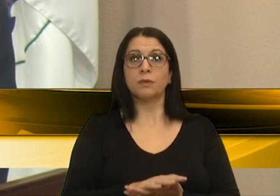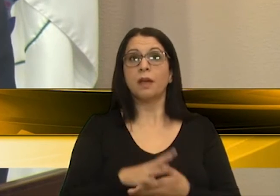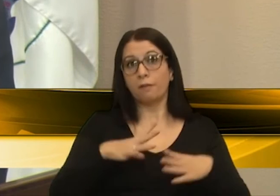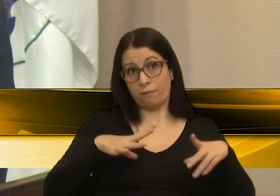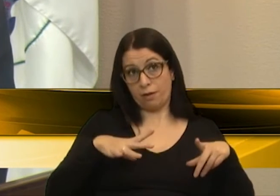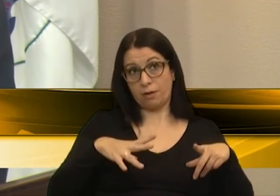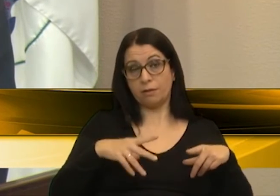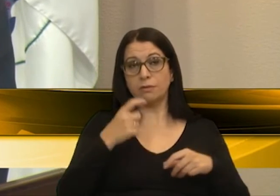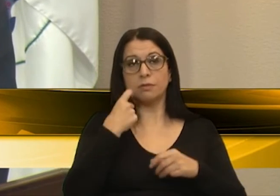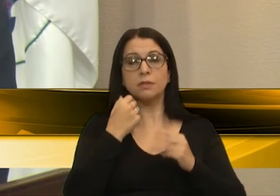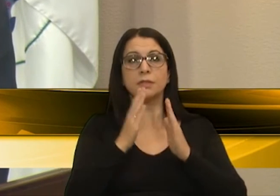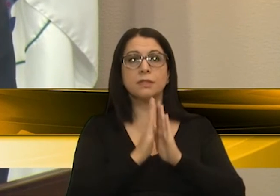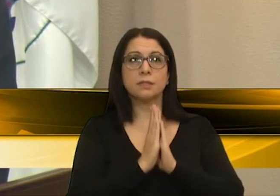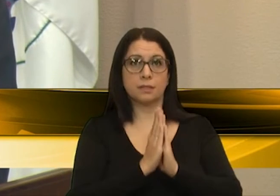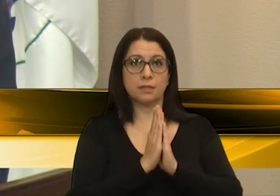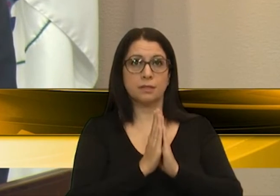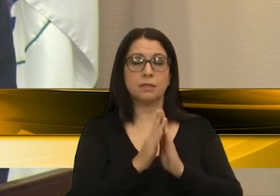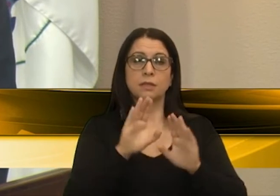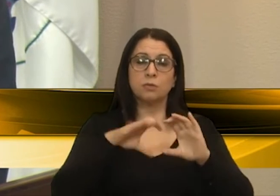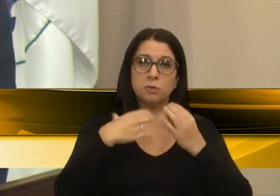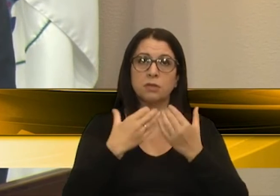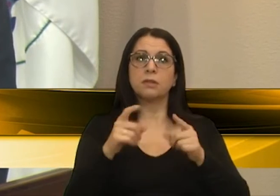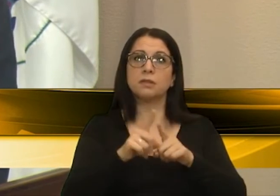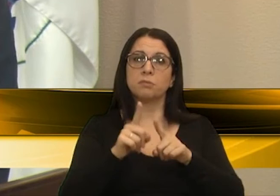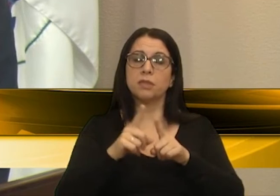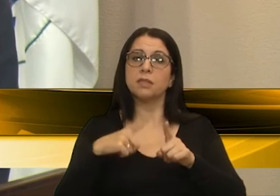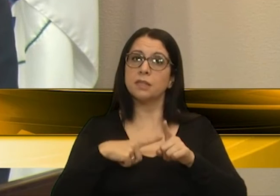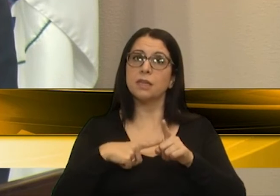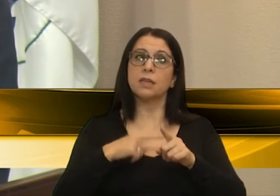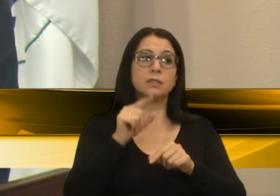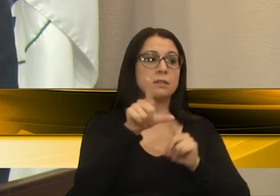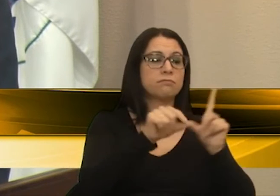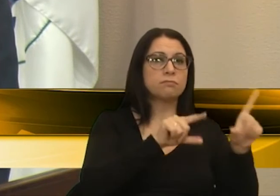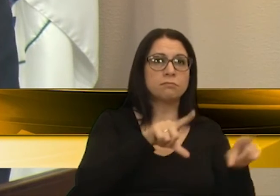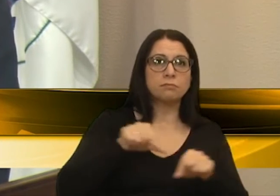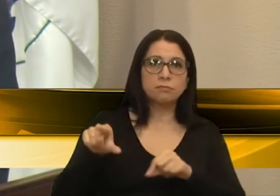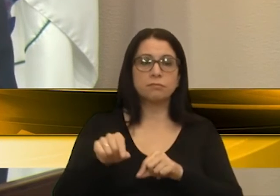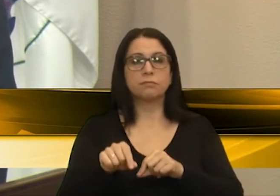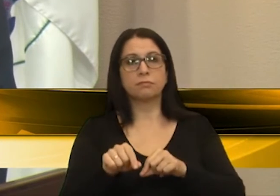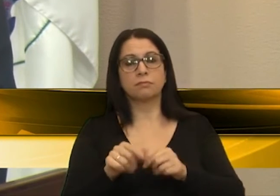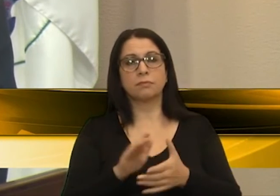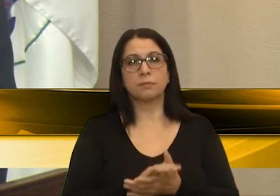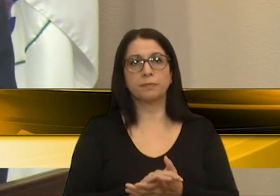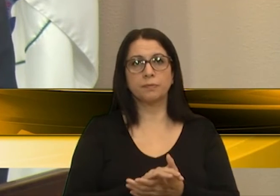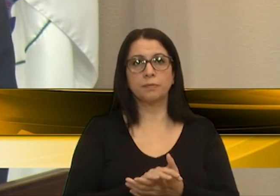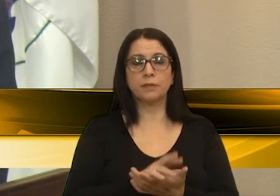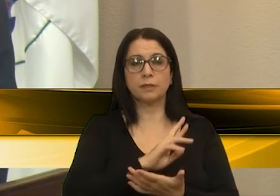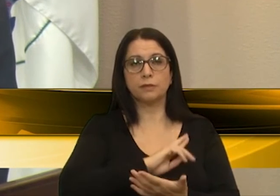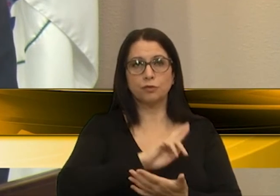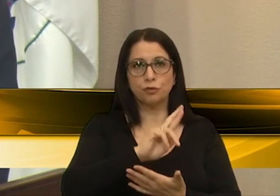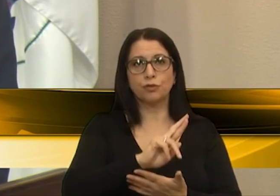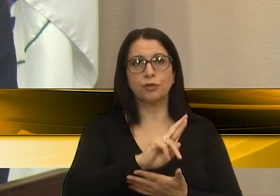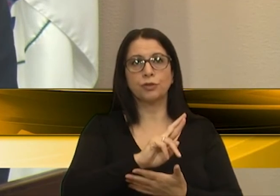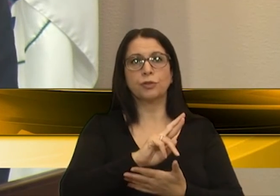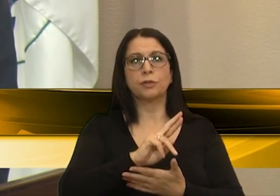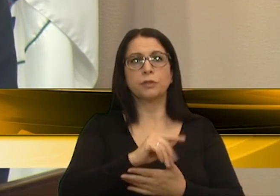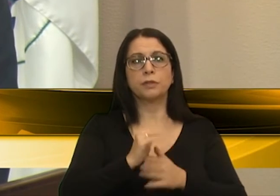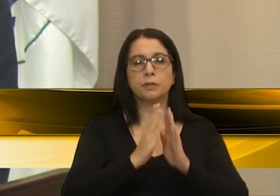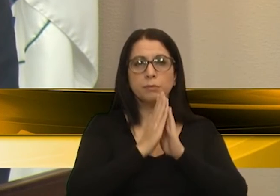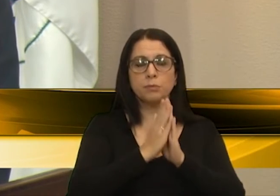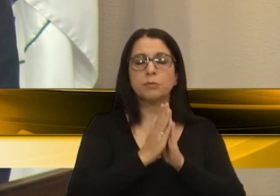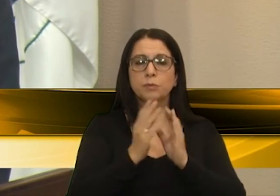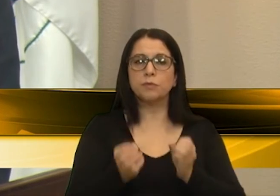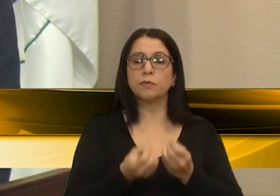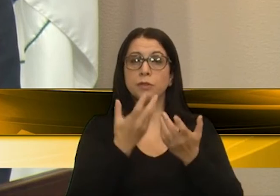né, Sexta-feira Santa, mas que a comunidade também tenha essas opções do ponto de vista religioso, as liturgias, as